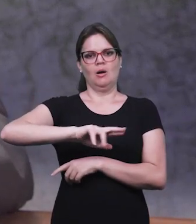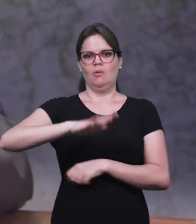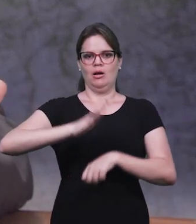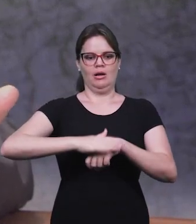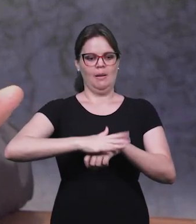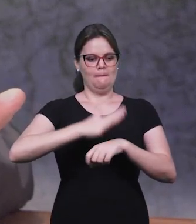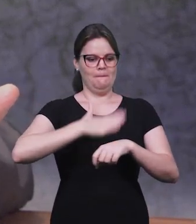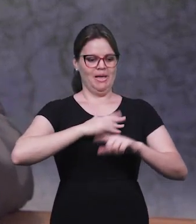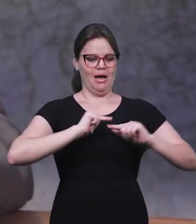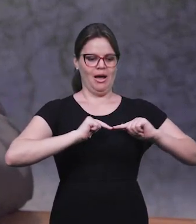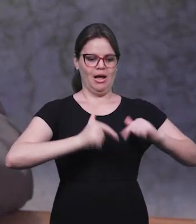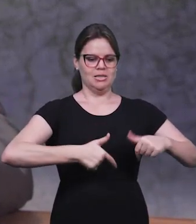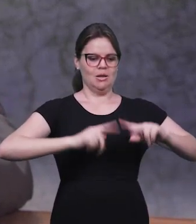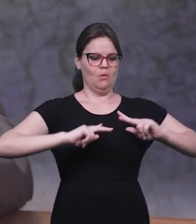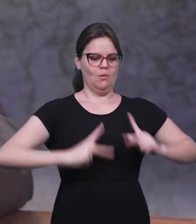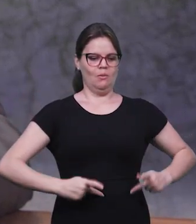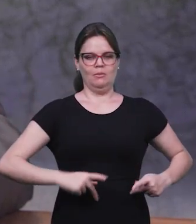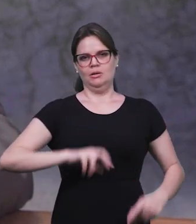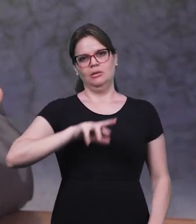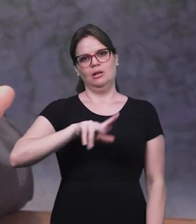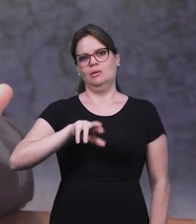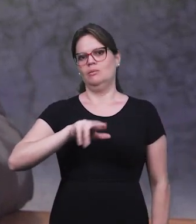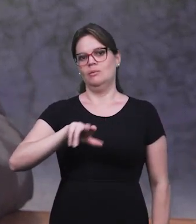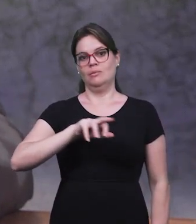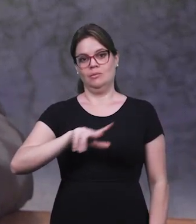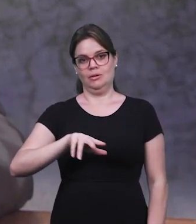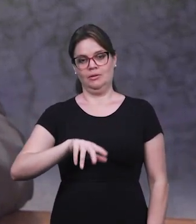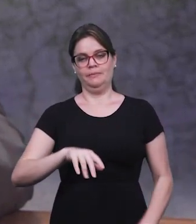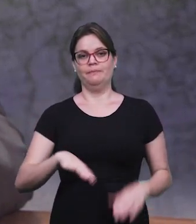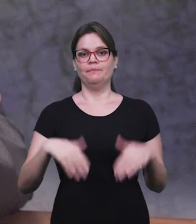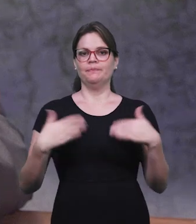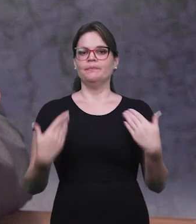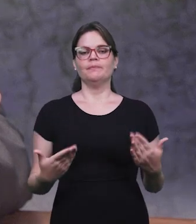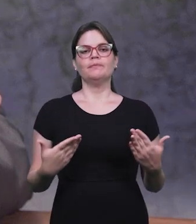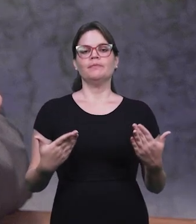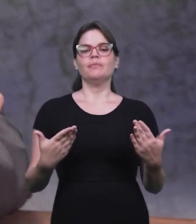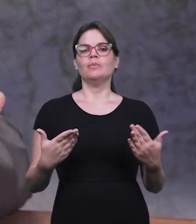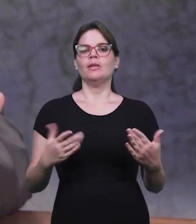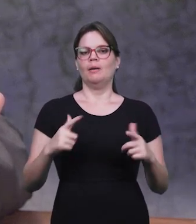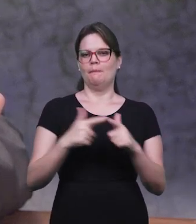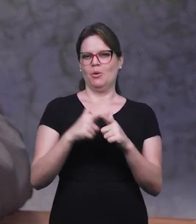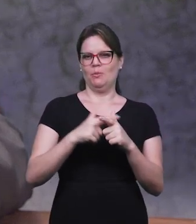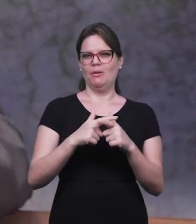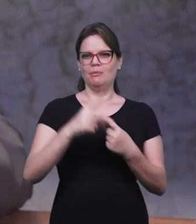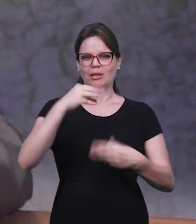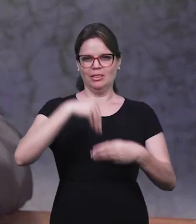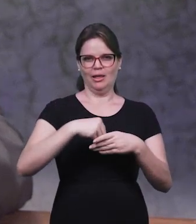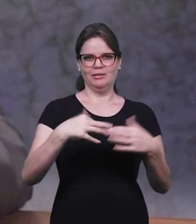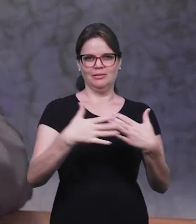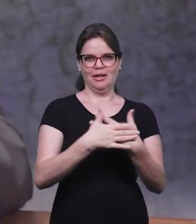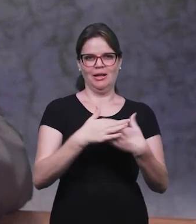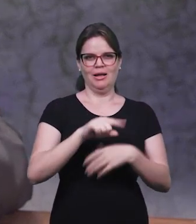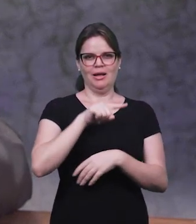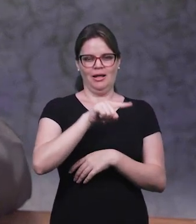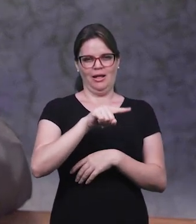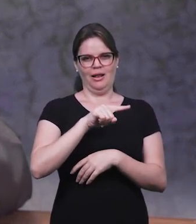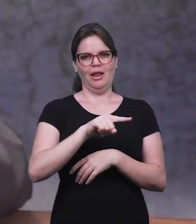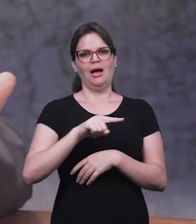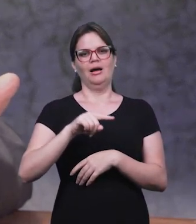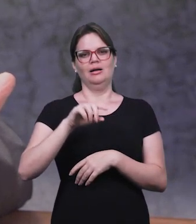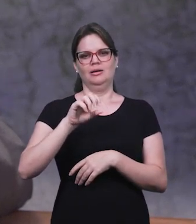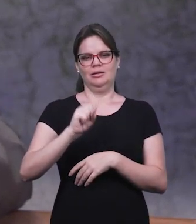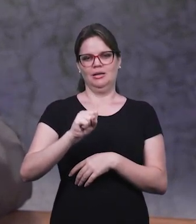né, onde Paulo, a igreja, havia uma igreja e era onde Paulo morava nessa